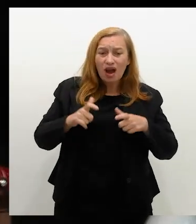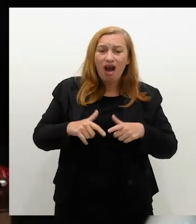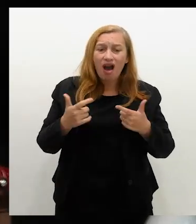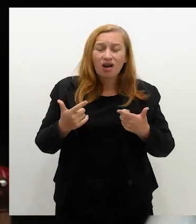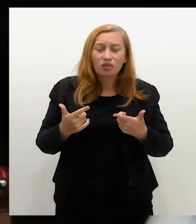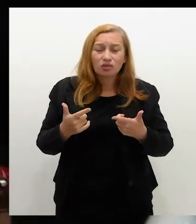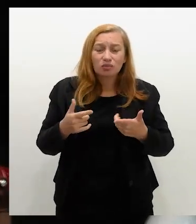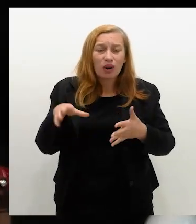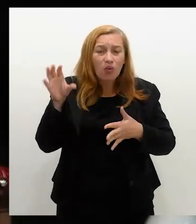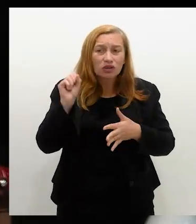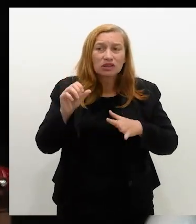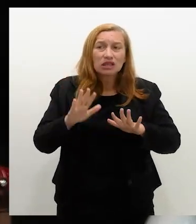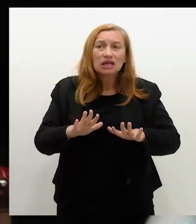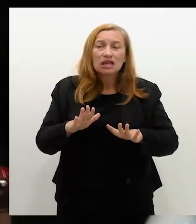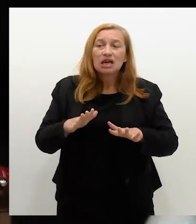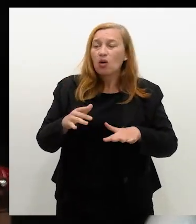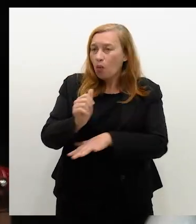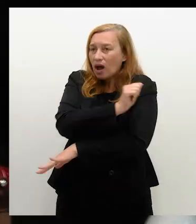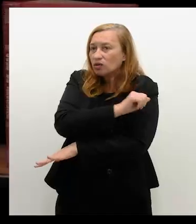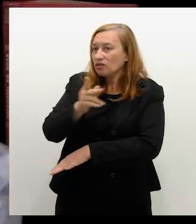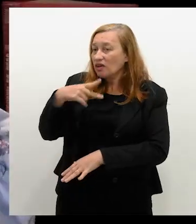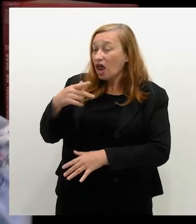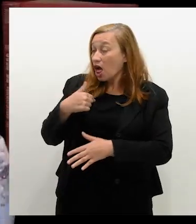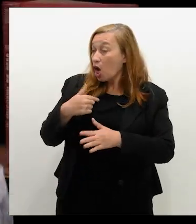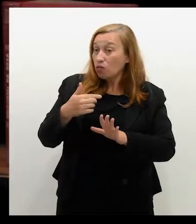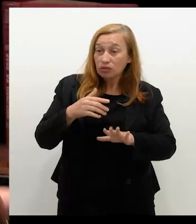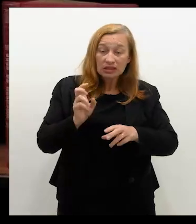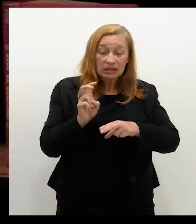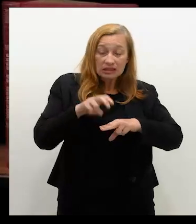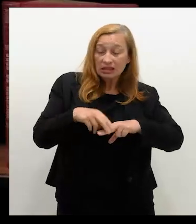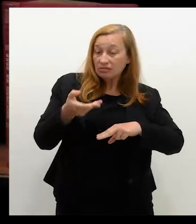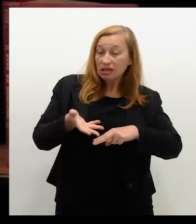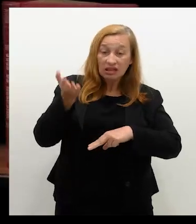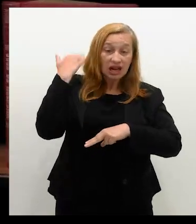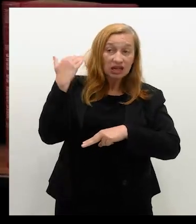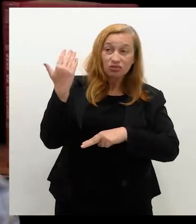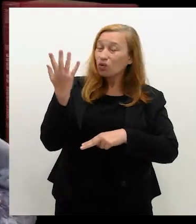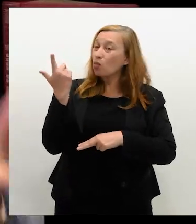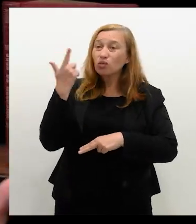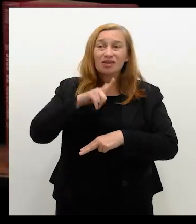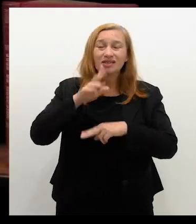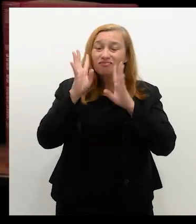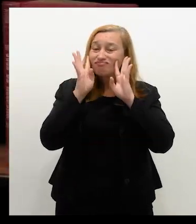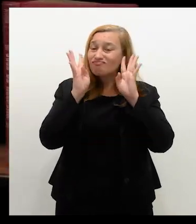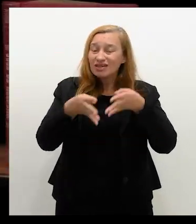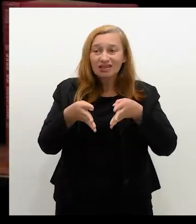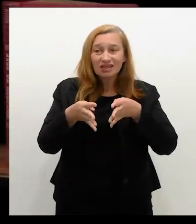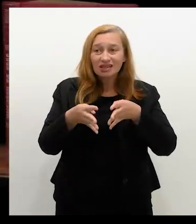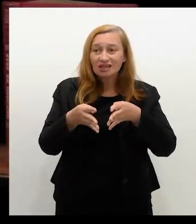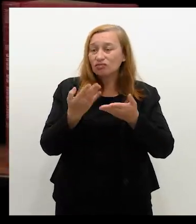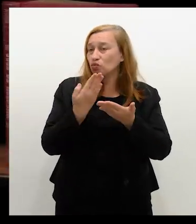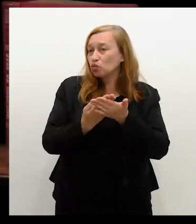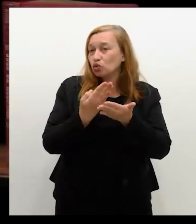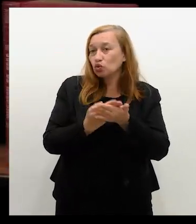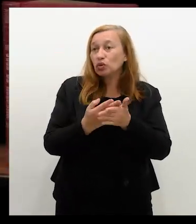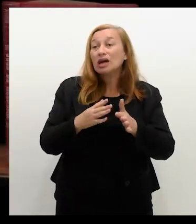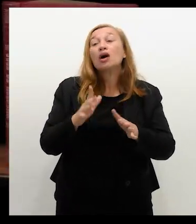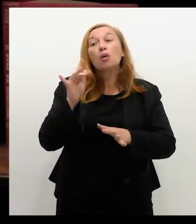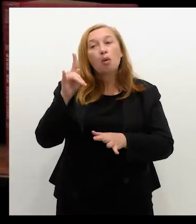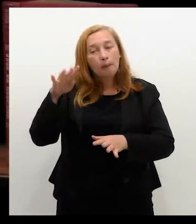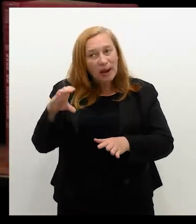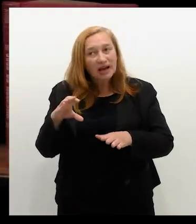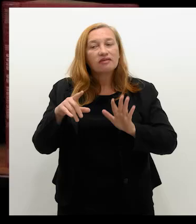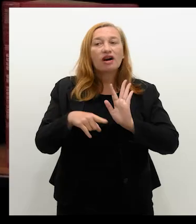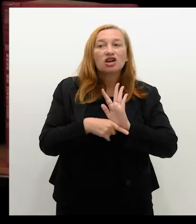muita dificuldade, se eu sou, por exemplo, um aluno, que fala, eu sento atrás, eu não consigo prestar atenção na aula, o PAC vai te ajudar nisso, né? Então, é